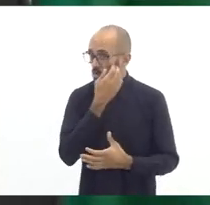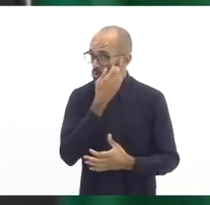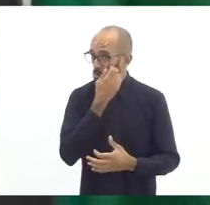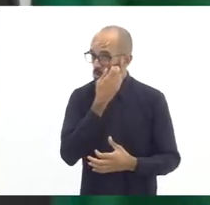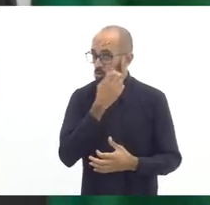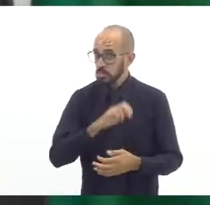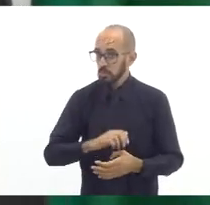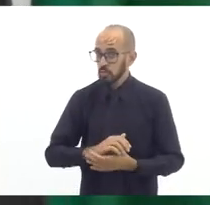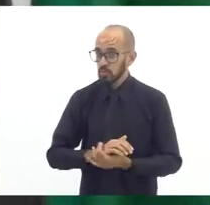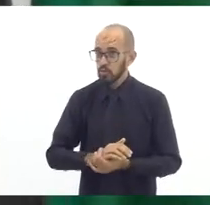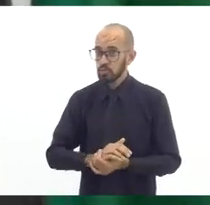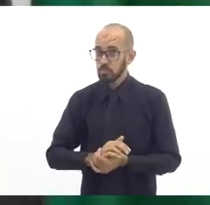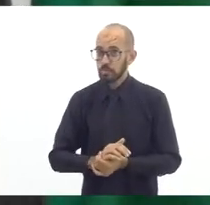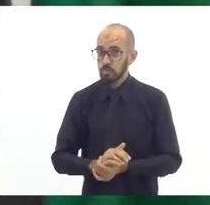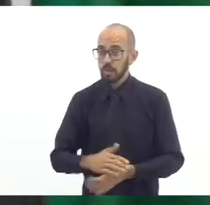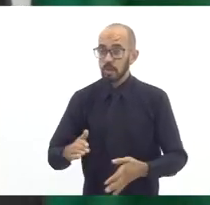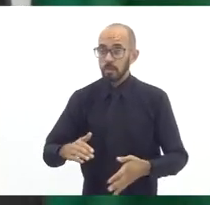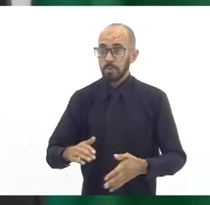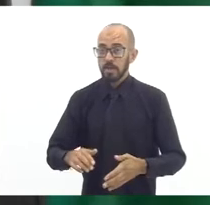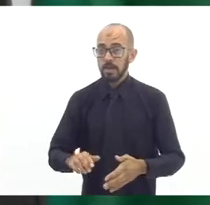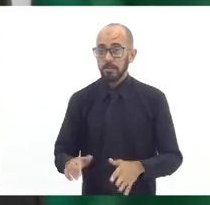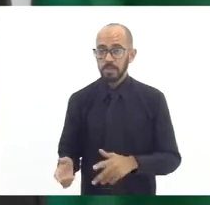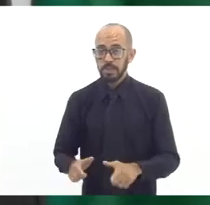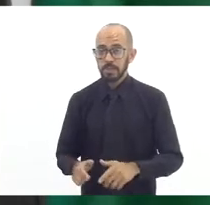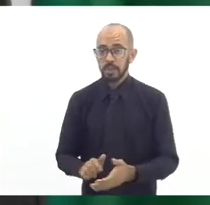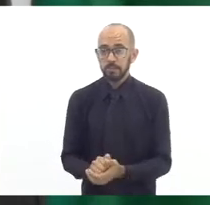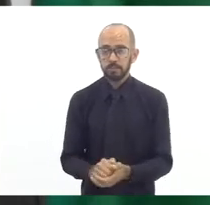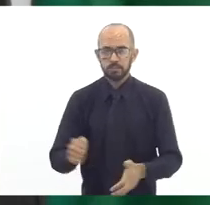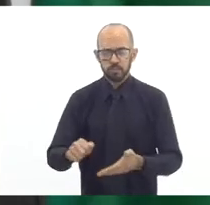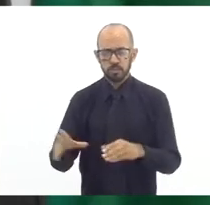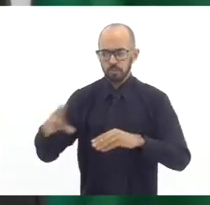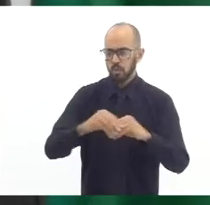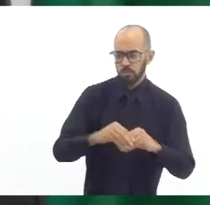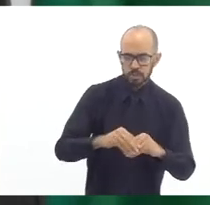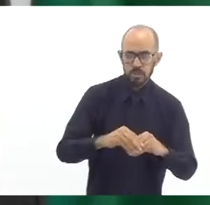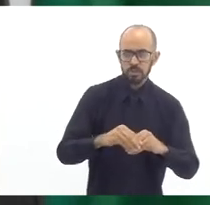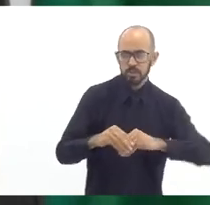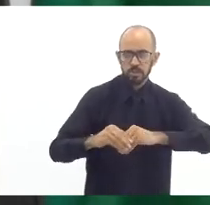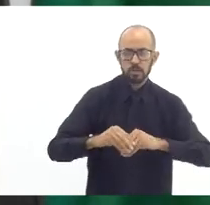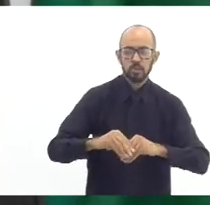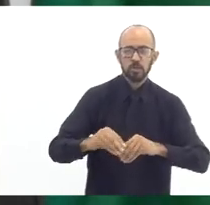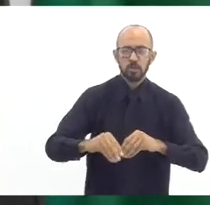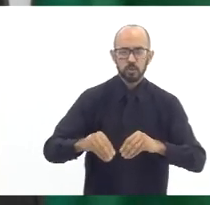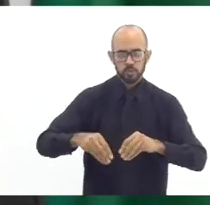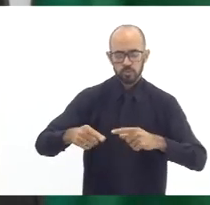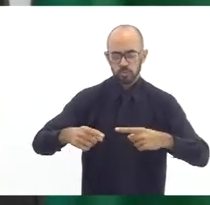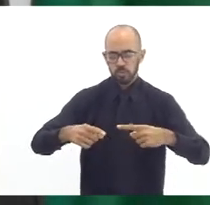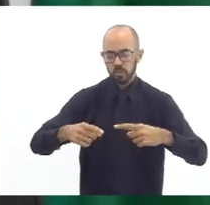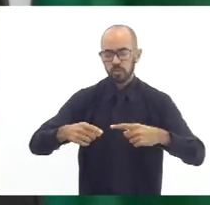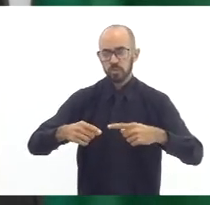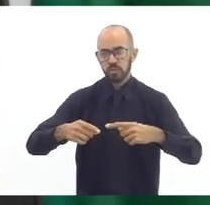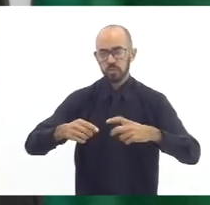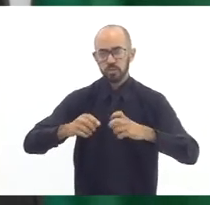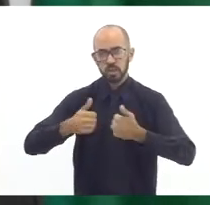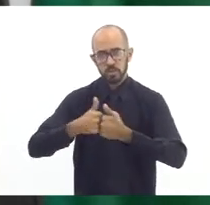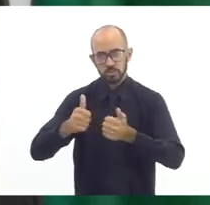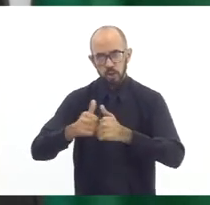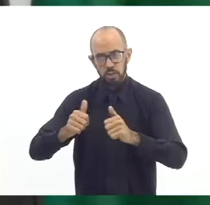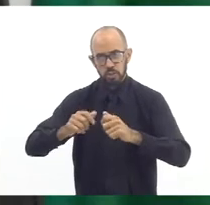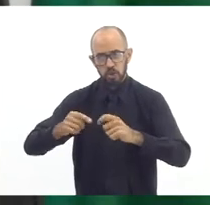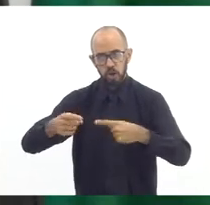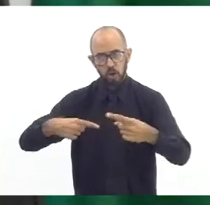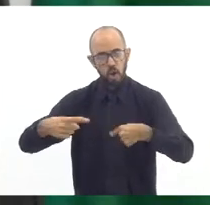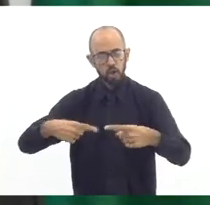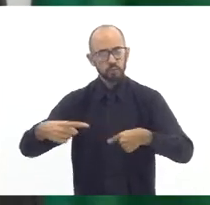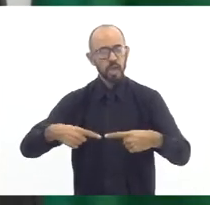um projeto de lei, né, para fazer uma compensação ao setor de transporte rodoviário. Né? E